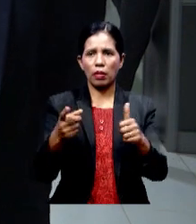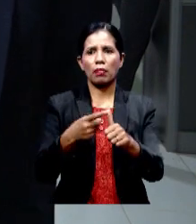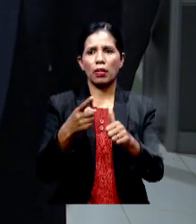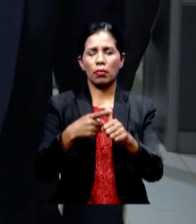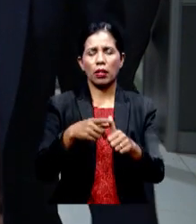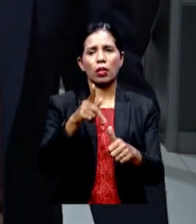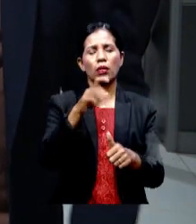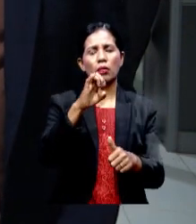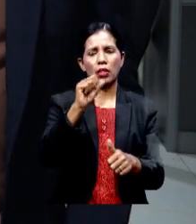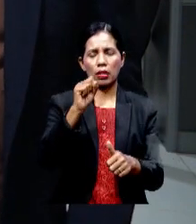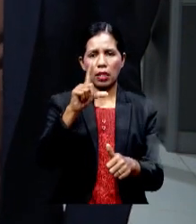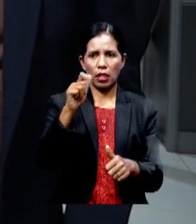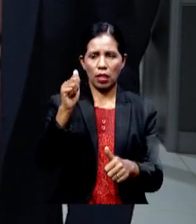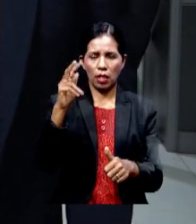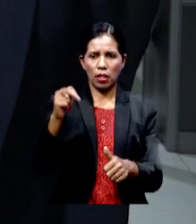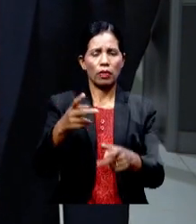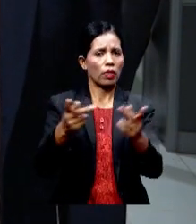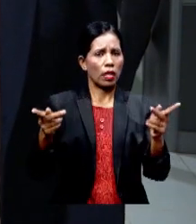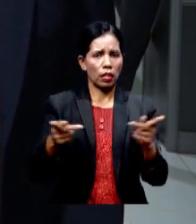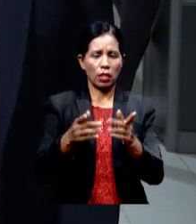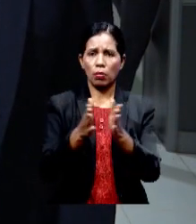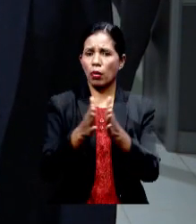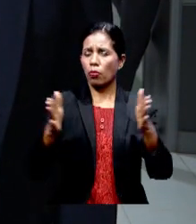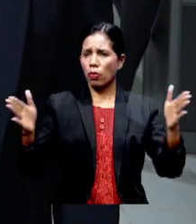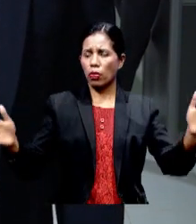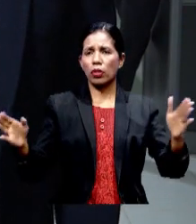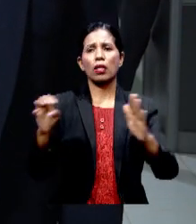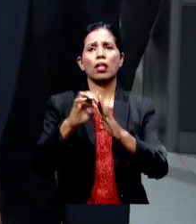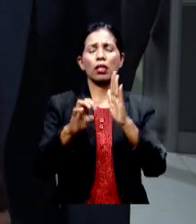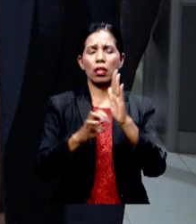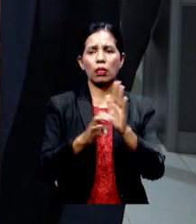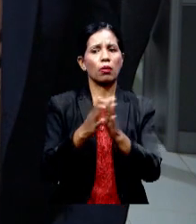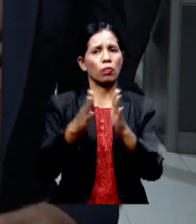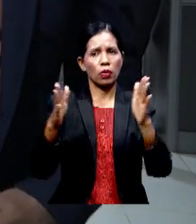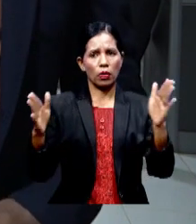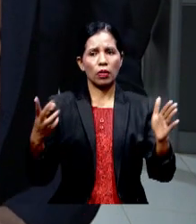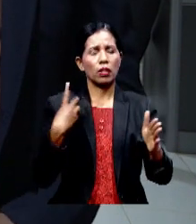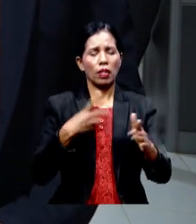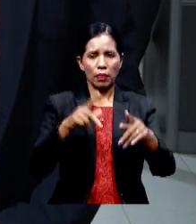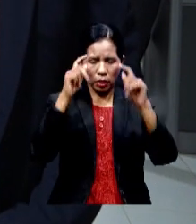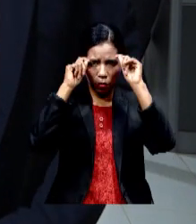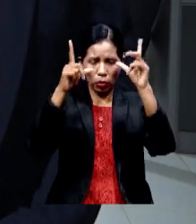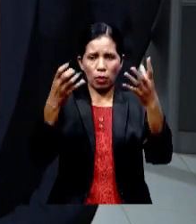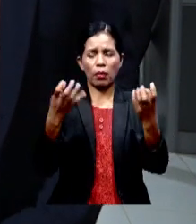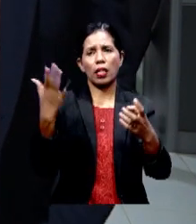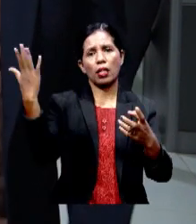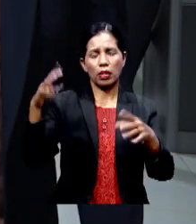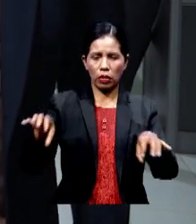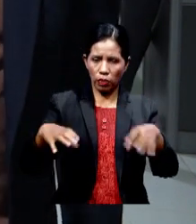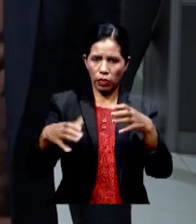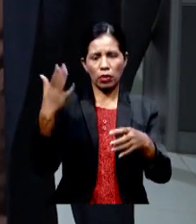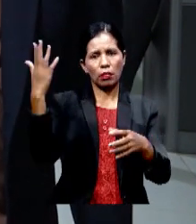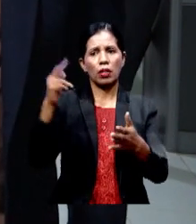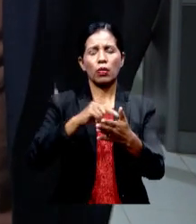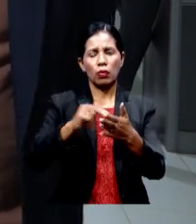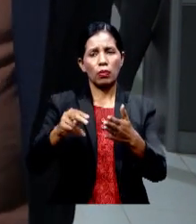Queensland. Queensland é território ida que bote tebes, estado ida que bote tebes. E Timor-Leste sira bara que mas serviço era ba número Ashley